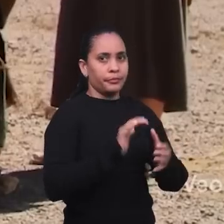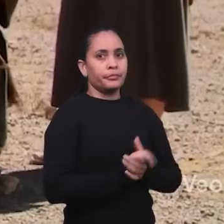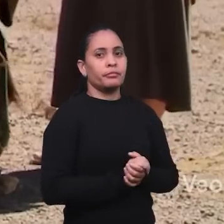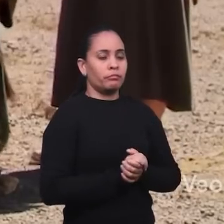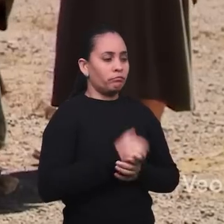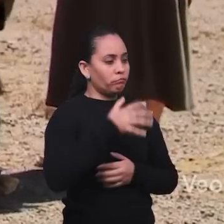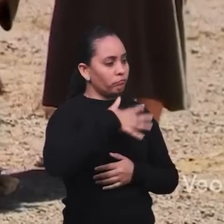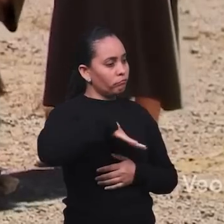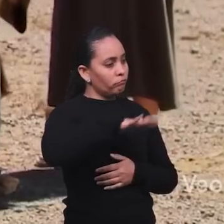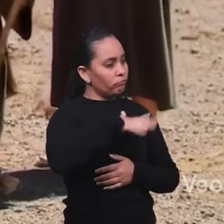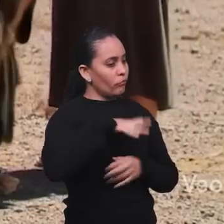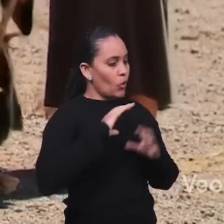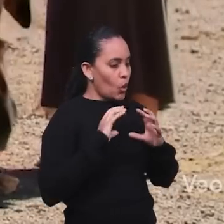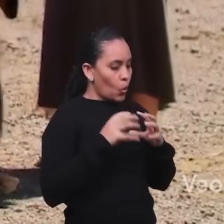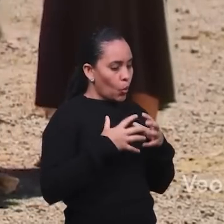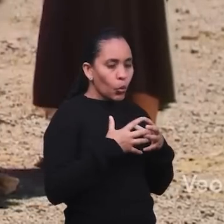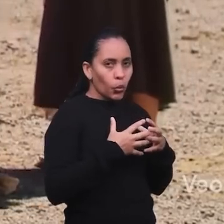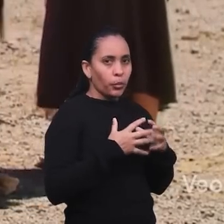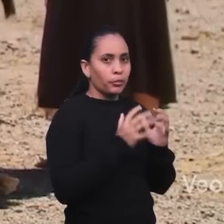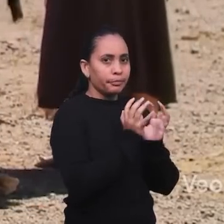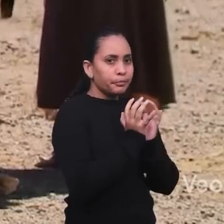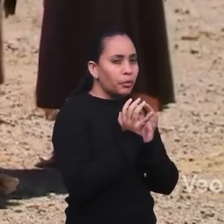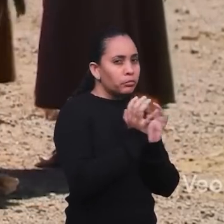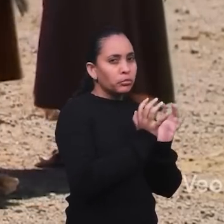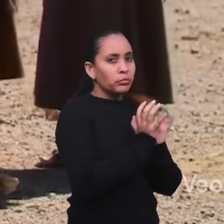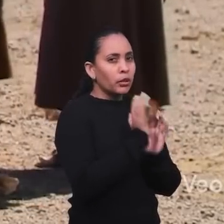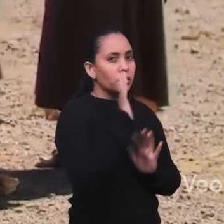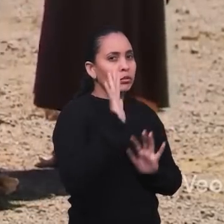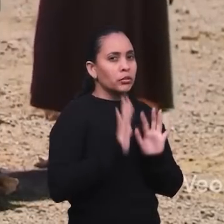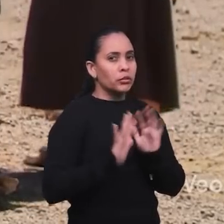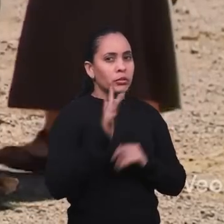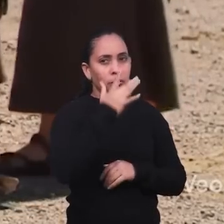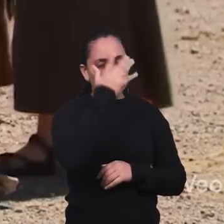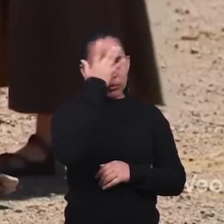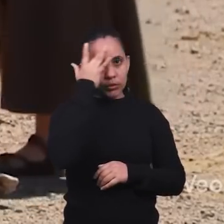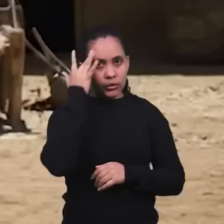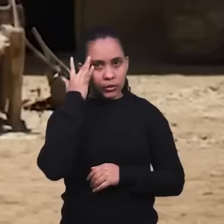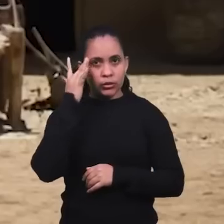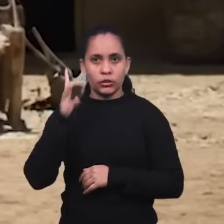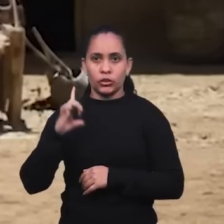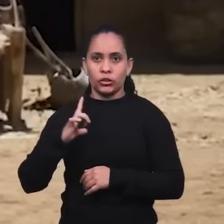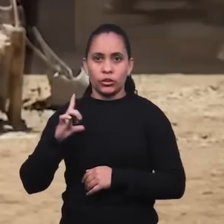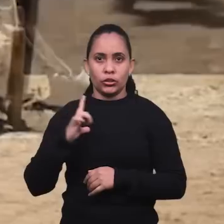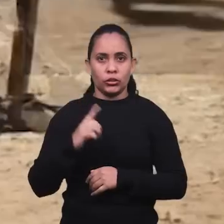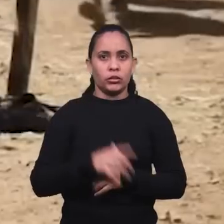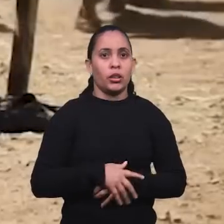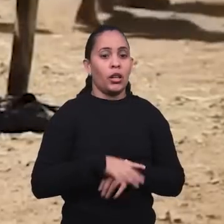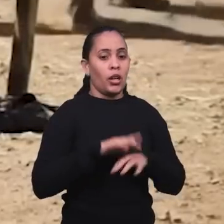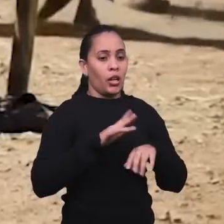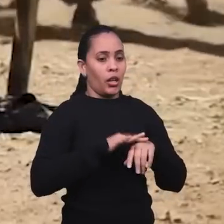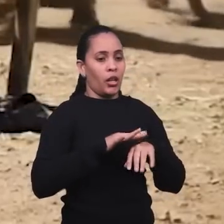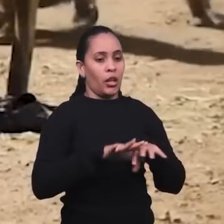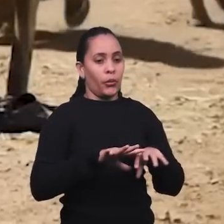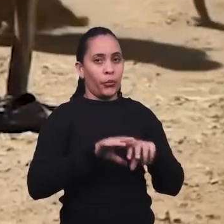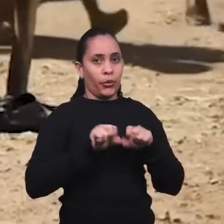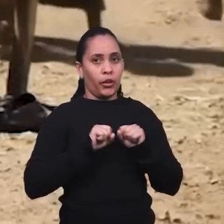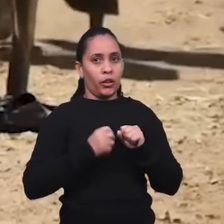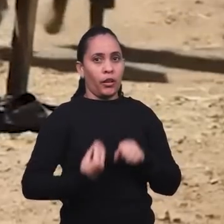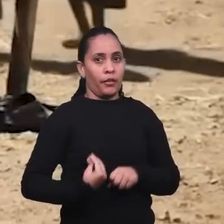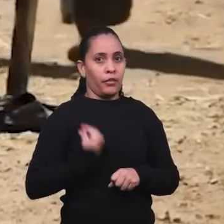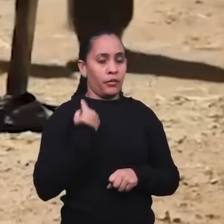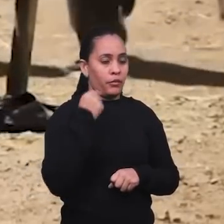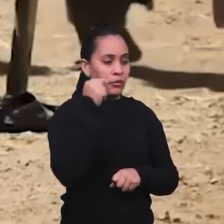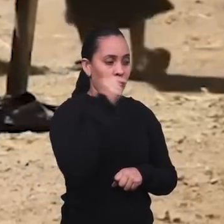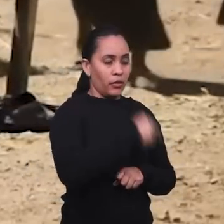criavam aldeias onde as pessoas que eram portadoras da doença viviam ali